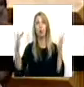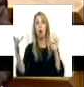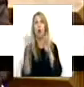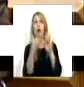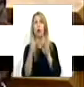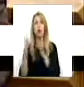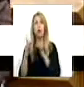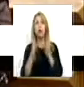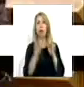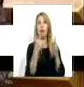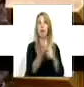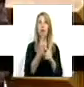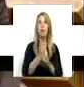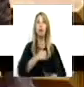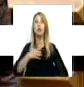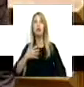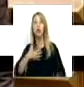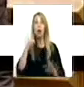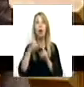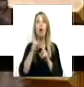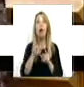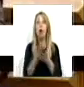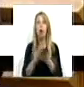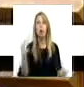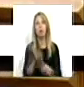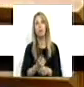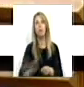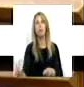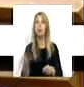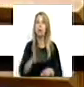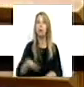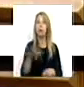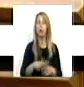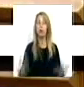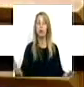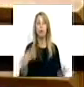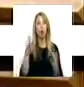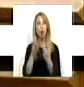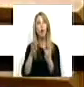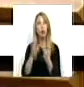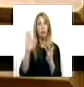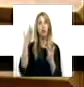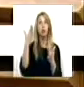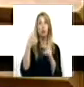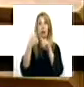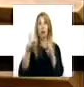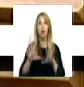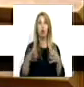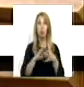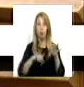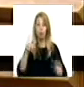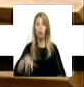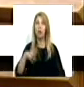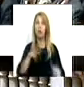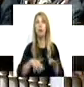no sentido de que se resolva definitivamente esta situação. E no contacto em particular com os diferentes grupos parlamentares na Assembleia